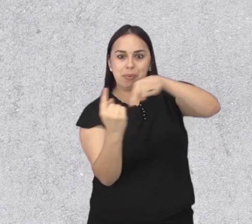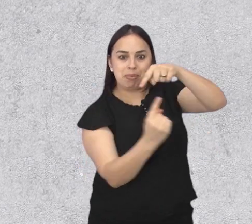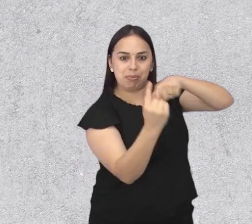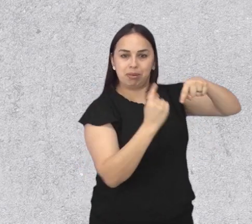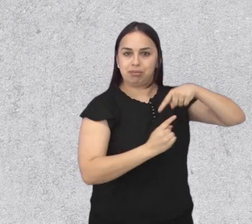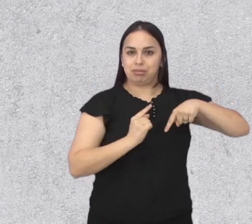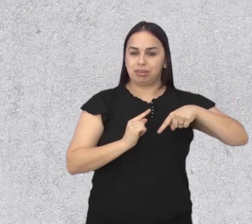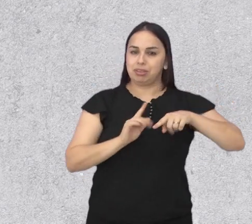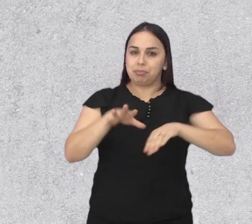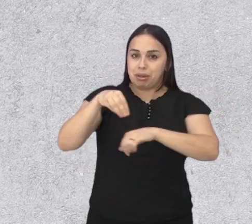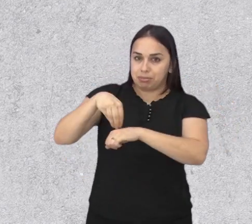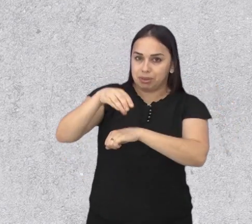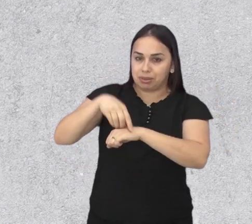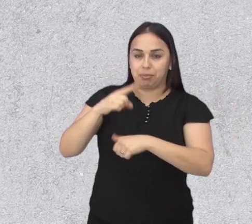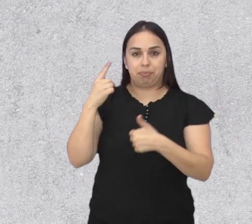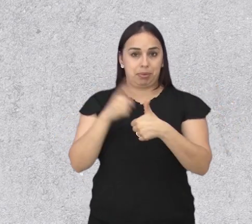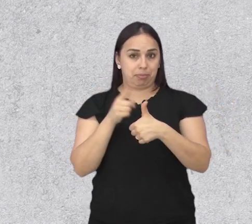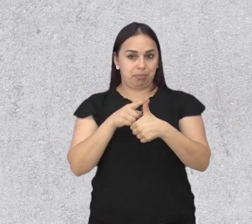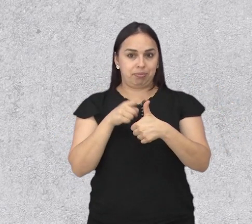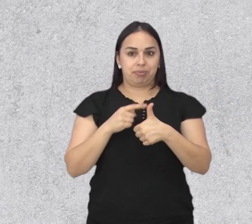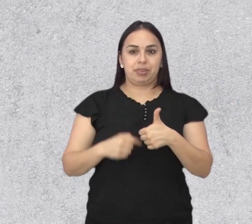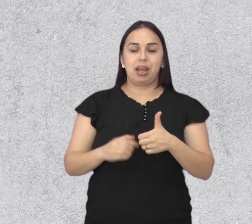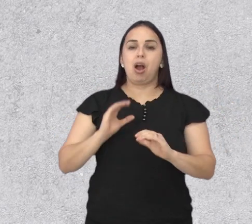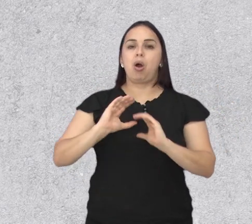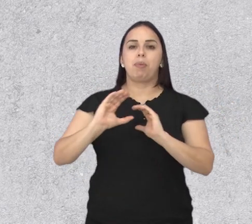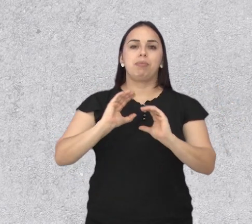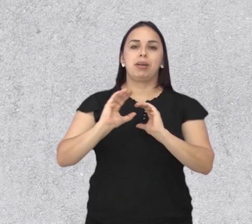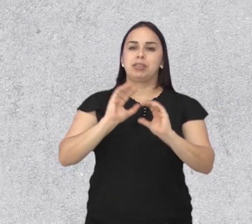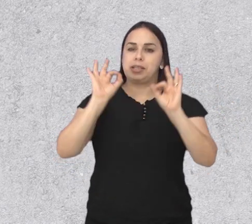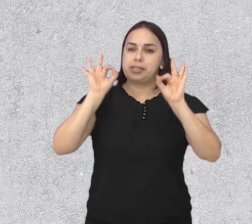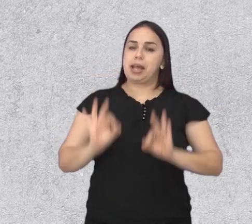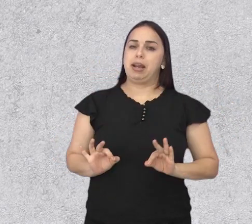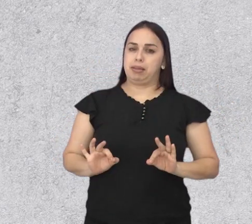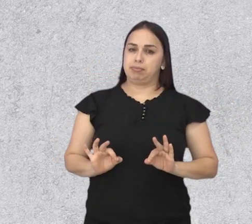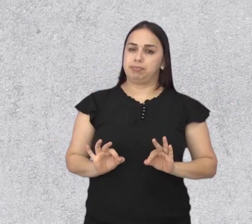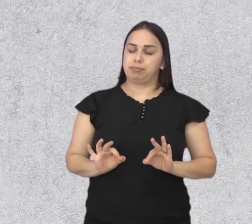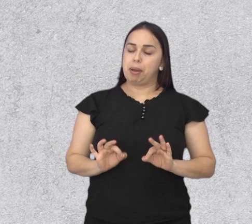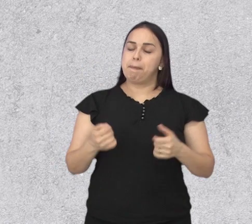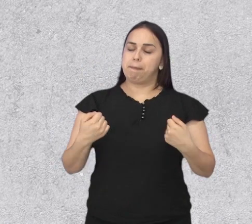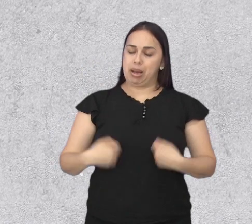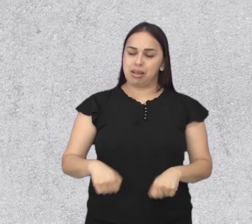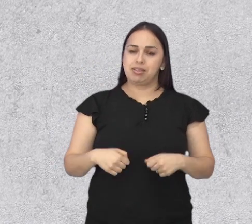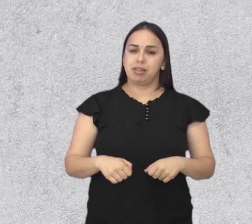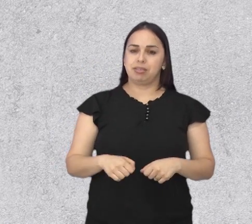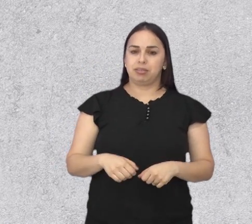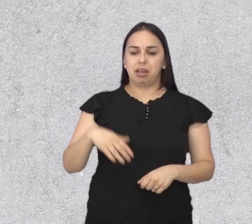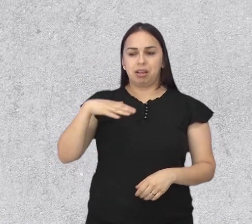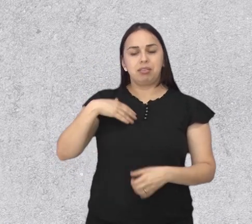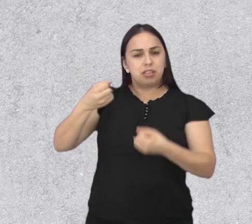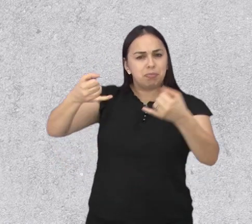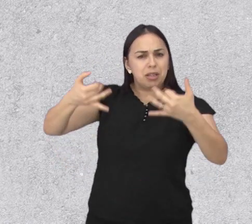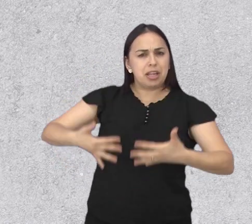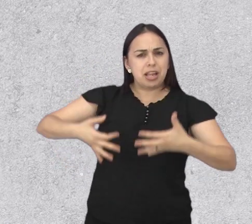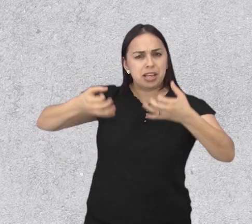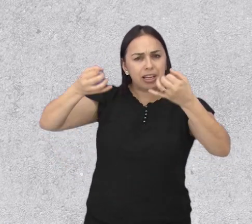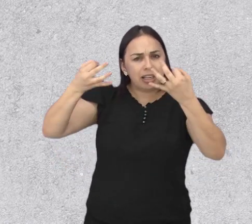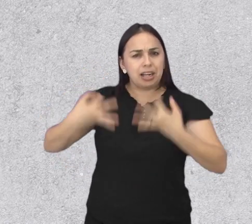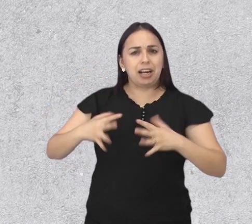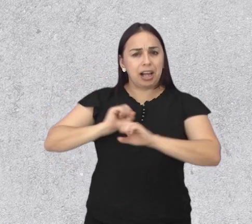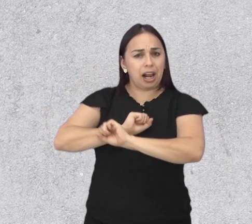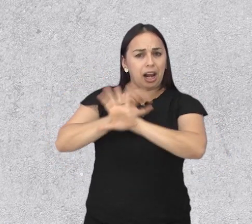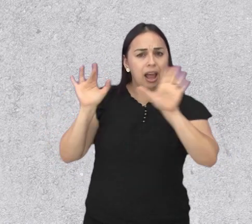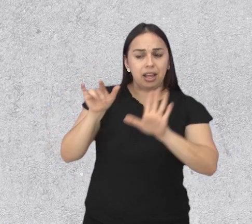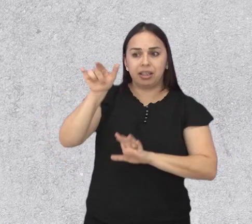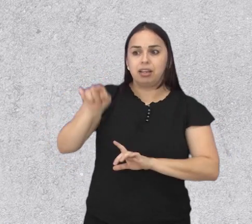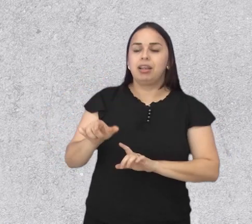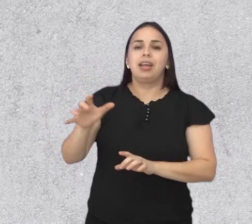profissão, guarde essas dicas. Número 1. Tenha uma comunicação efetiva. Uma comunicação direta com os clientes pode ser a